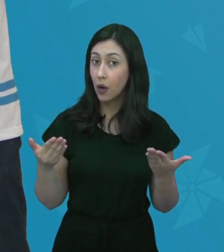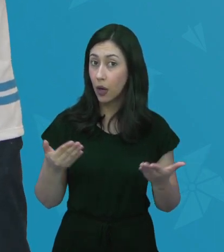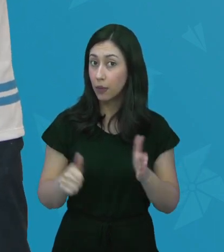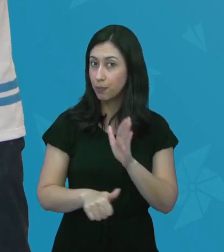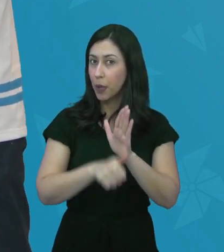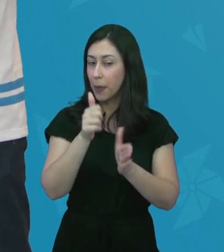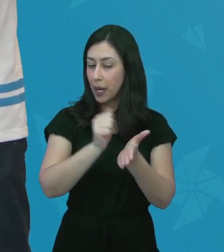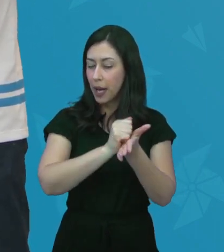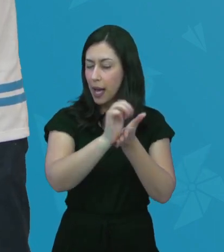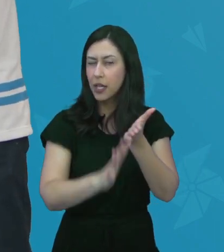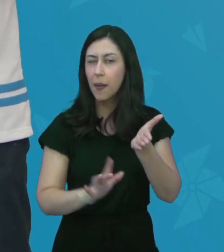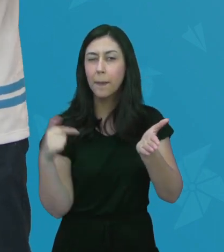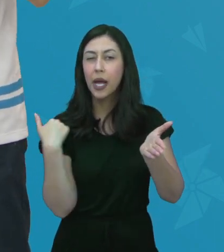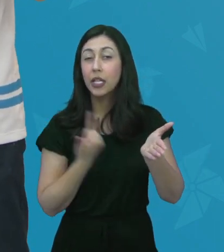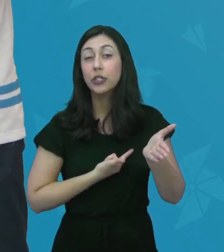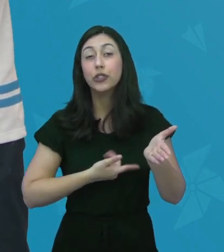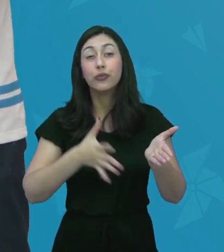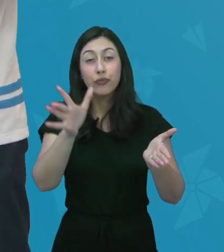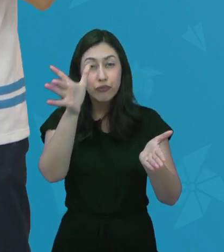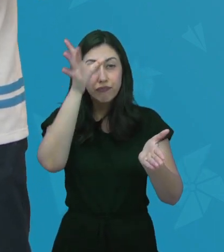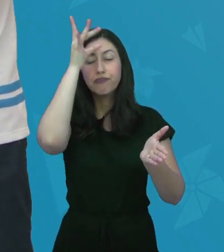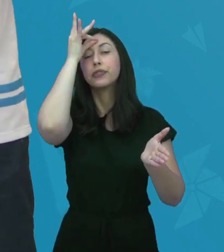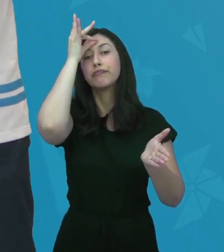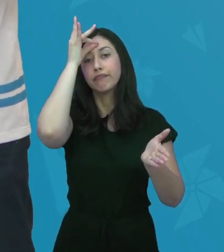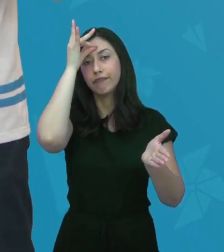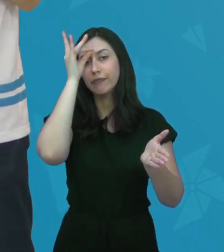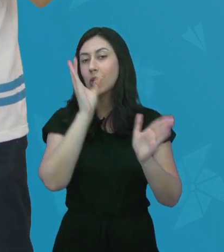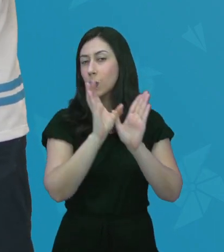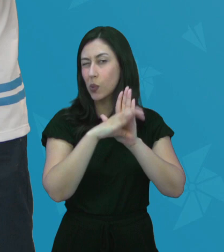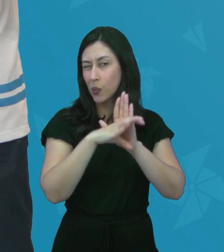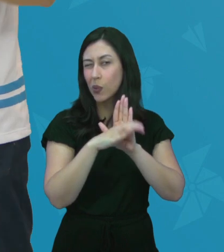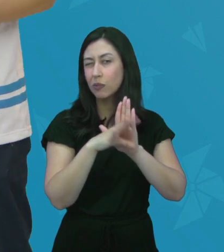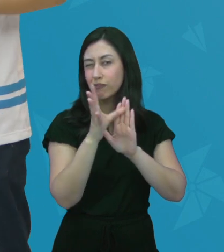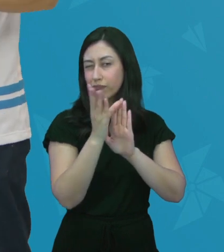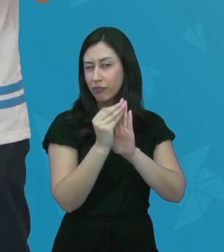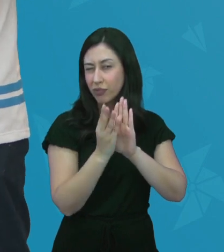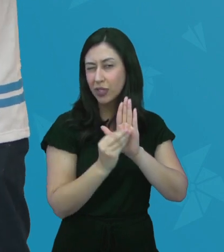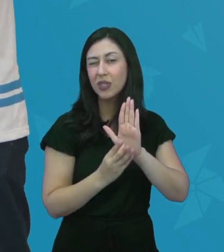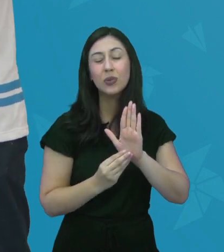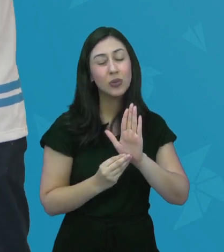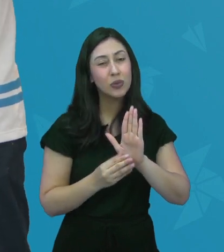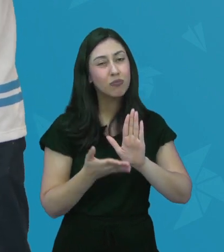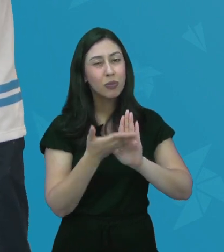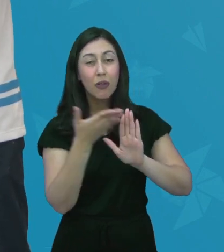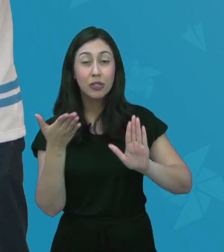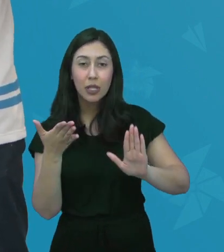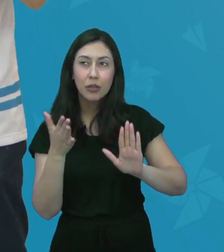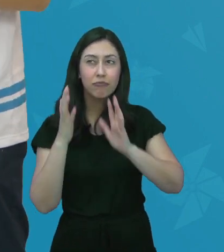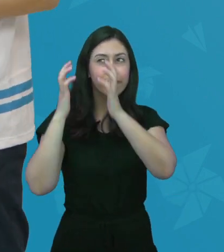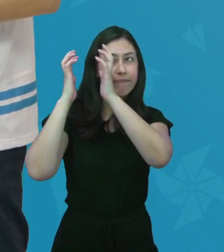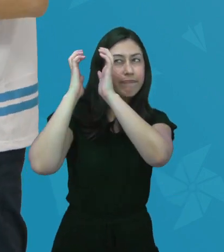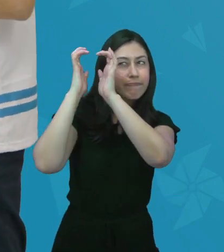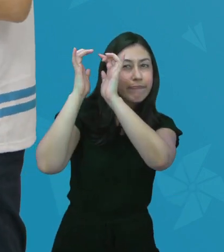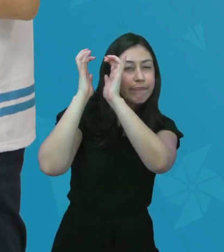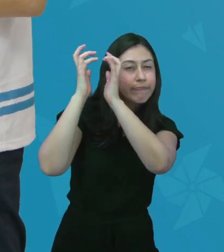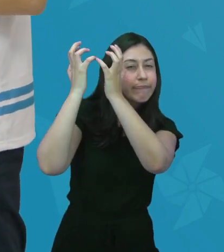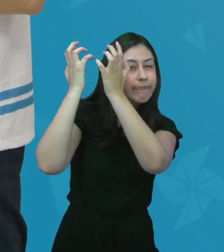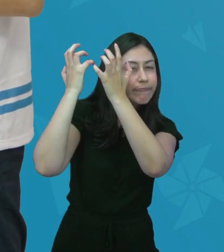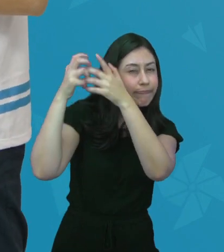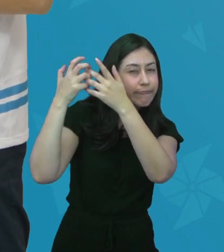Agora, venham comigo no exercício para a gente tentar fixar um pouquinho esses conceitos que a gente viu até agora na nossa aula e vocês irem aquecendo aí.